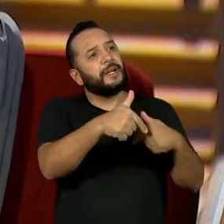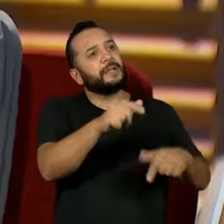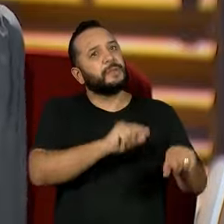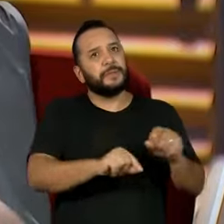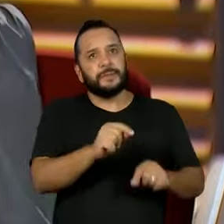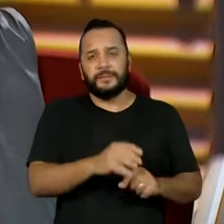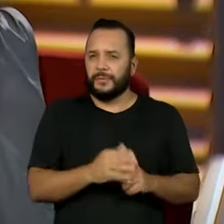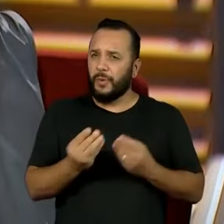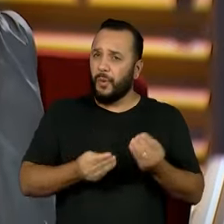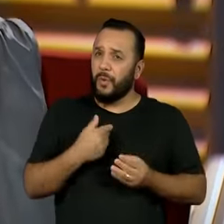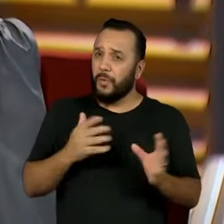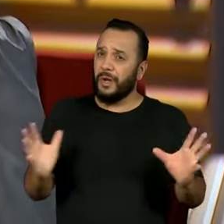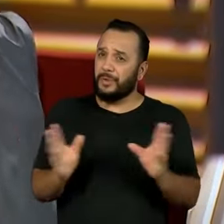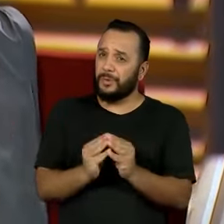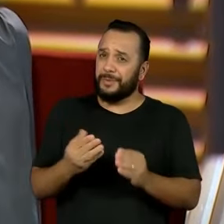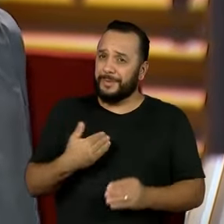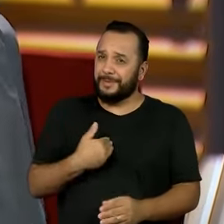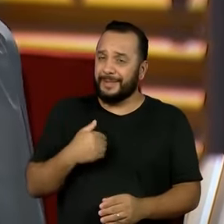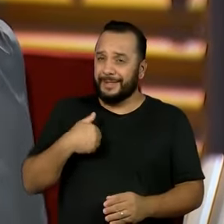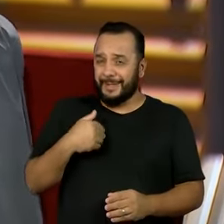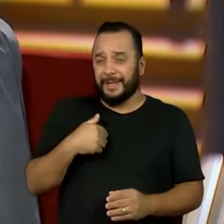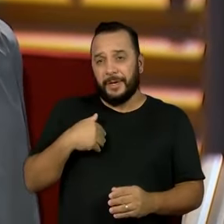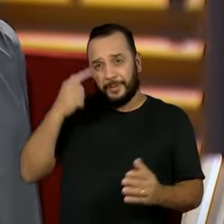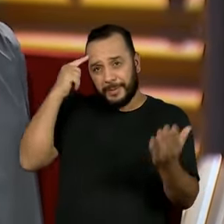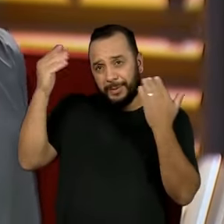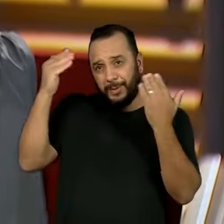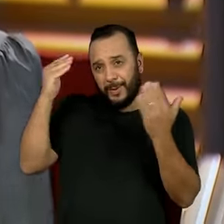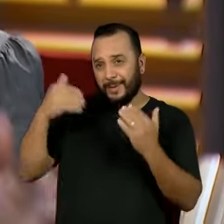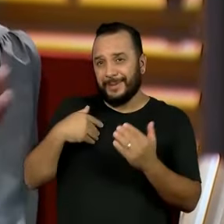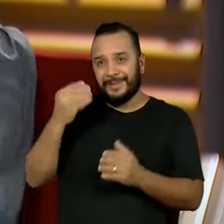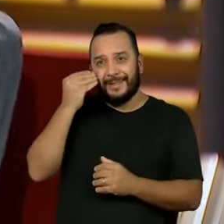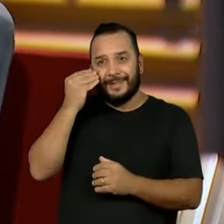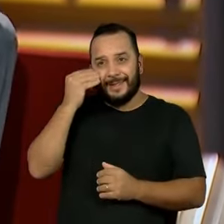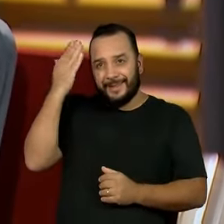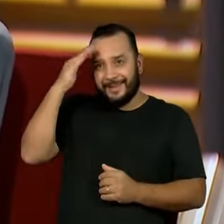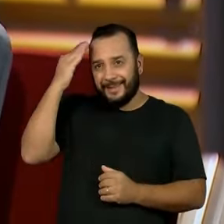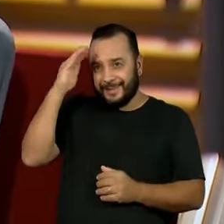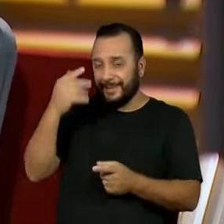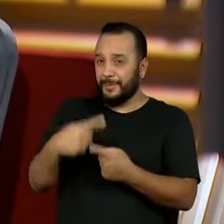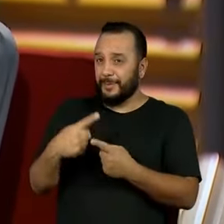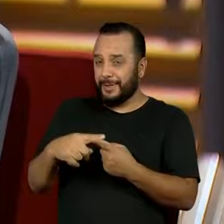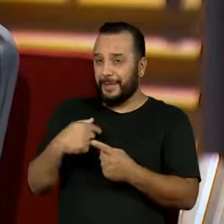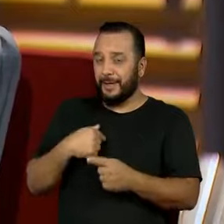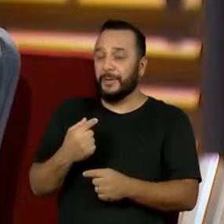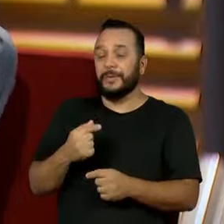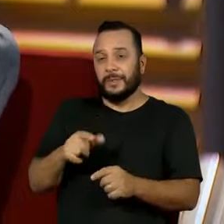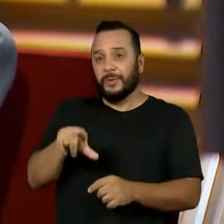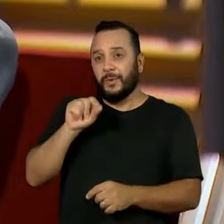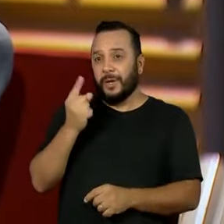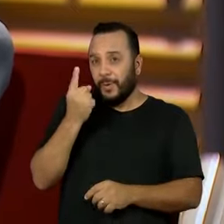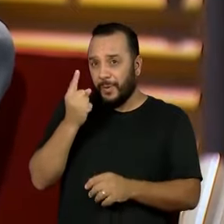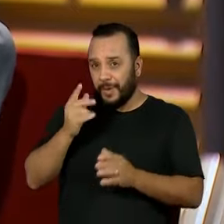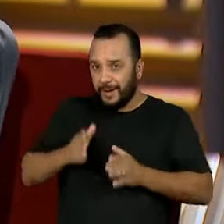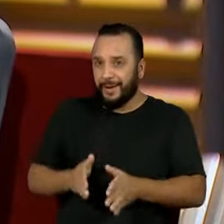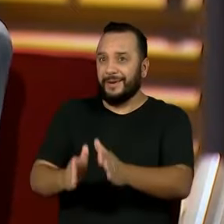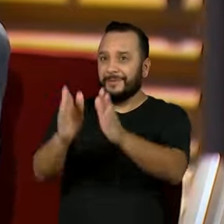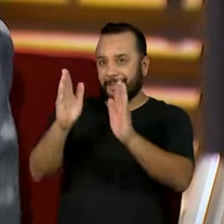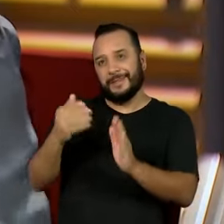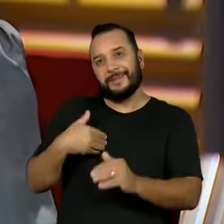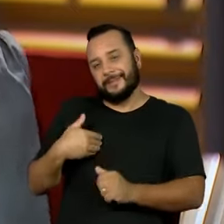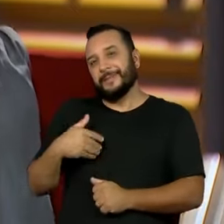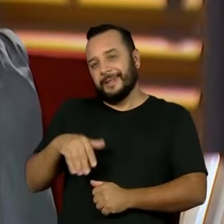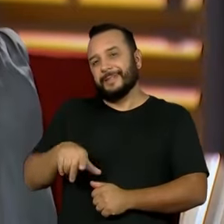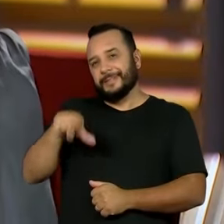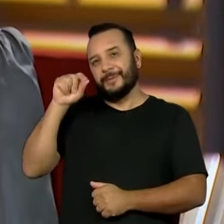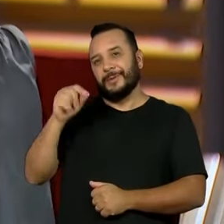ai como que eu defino para mim eu faço terapia para tentar entender porque seria mais fácil Se eu tiver Escolhido um caminho e podia ser fiel a um